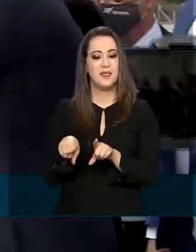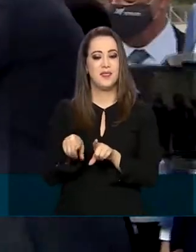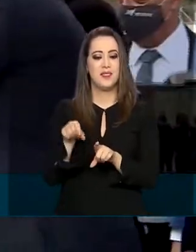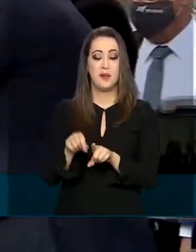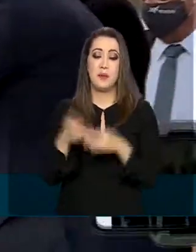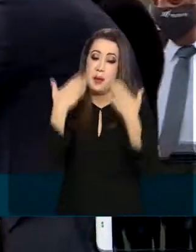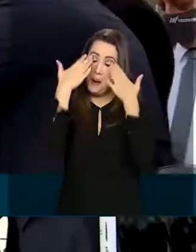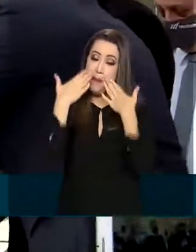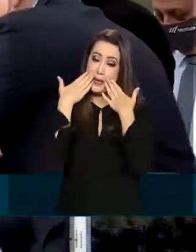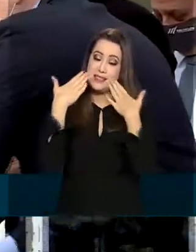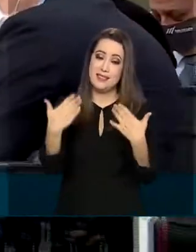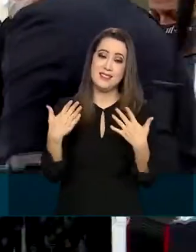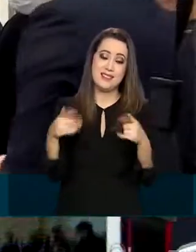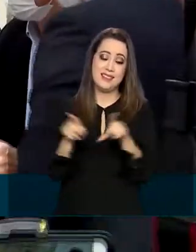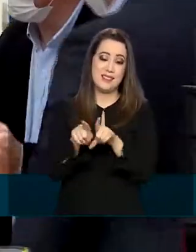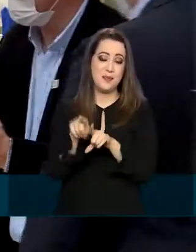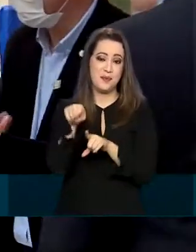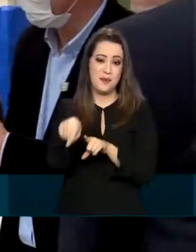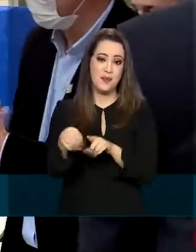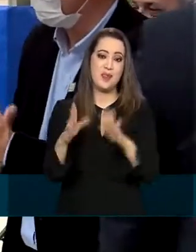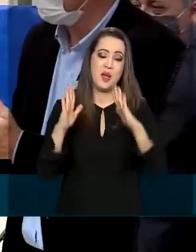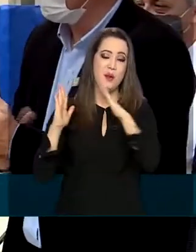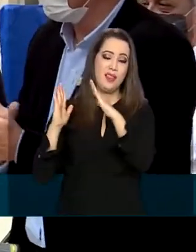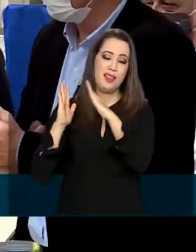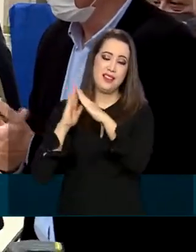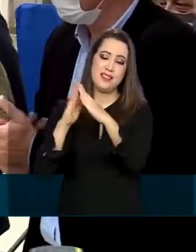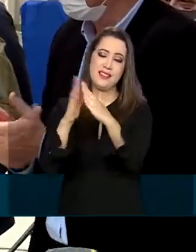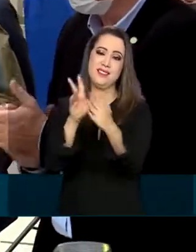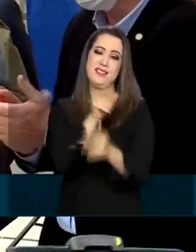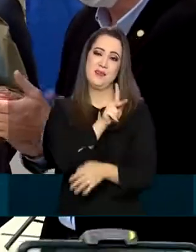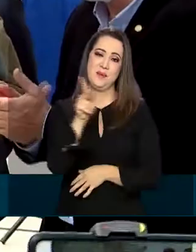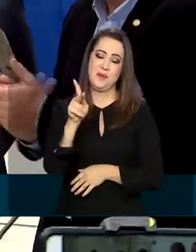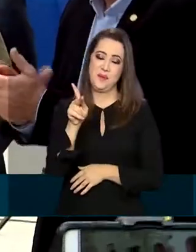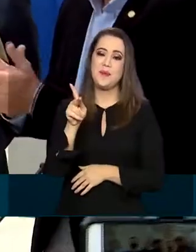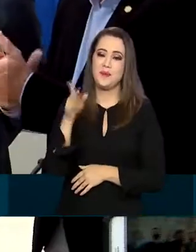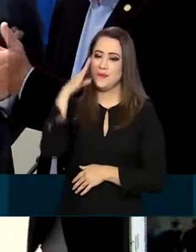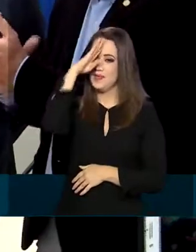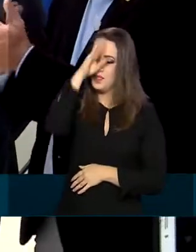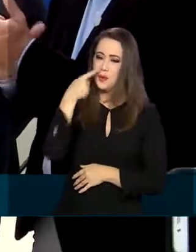da apresentação dos apartamentos ao presidente.